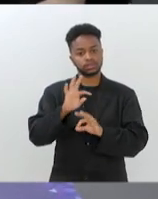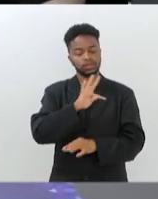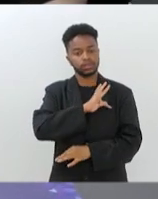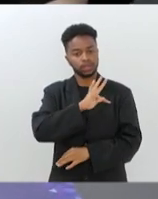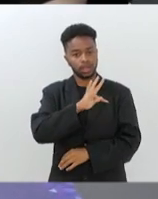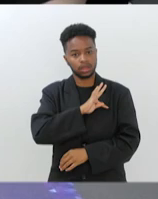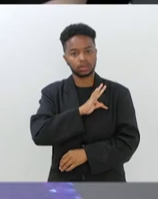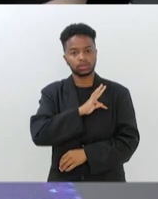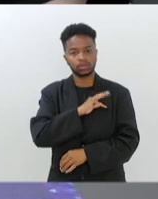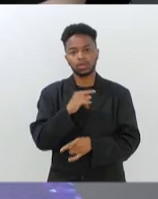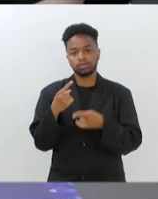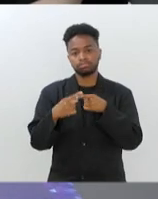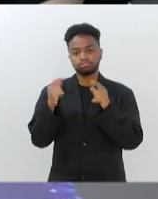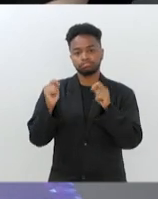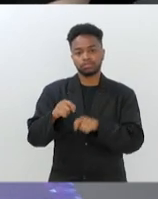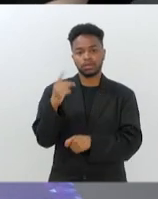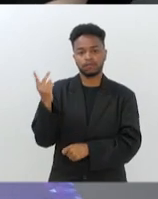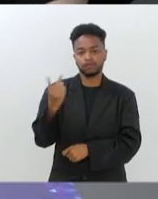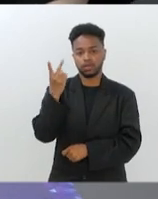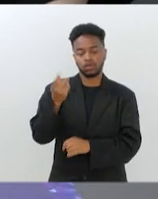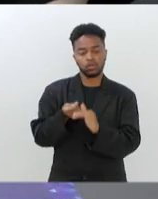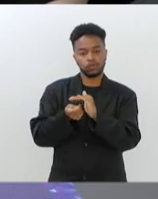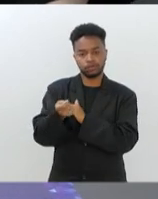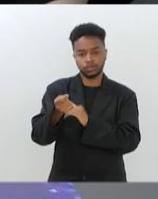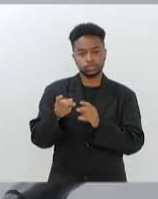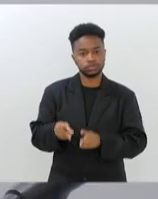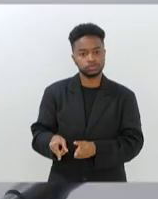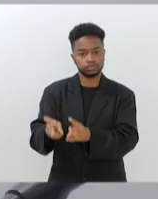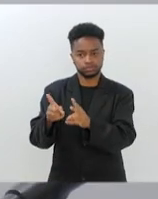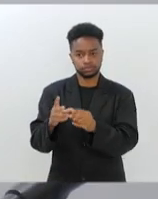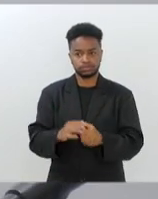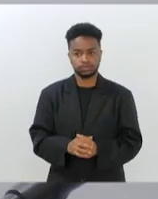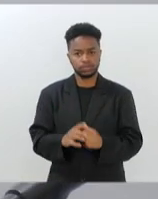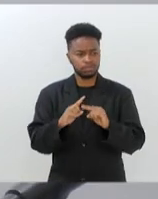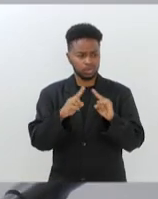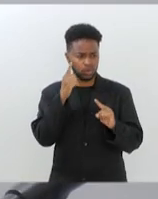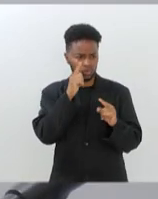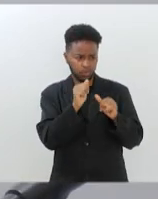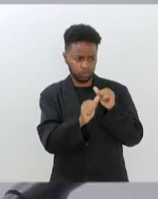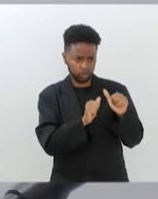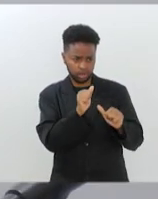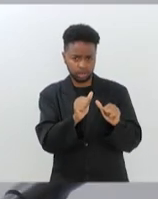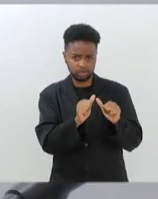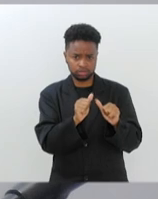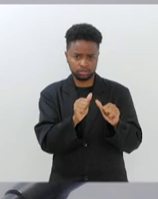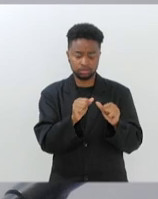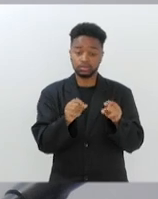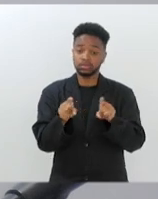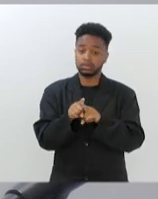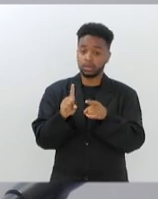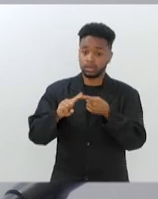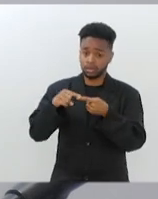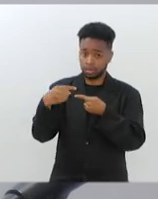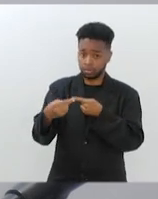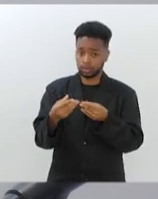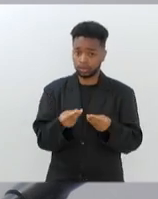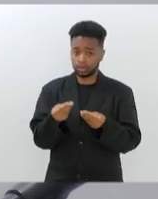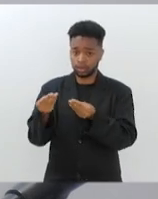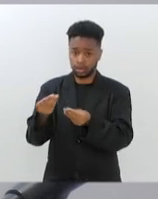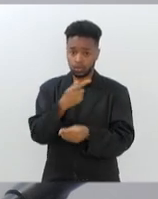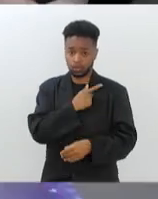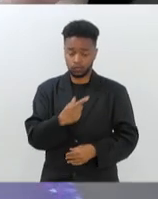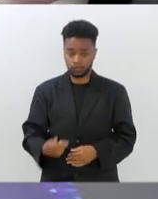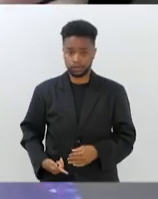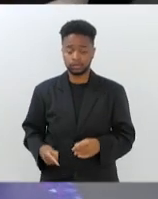esse eh valor seja investido de forma pertinente o senhor pode alterar esse plano de mídia na sequência ele submetido sim ao governo nós